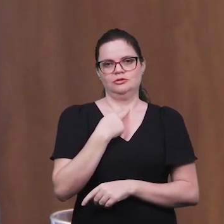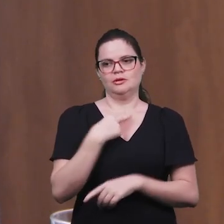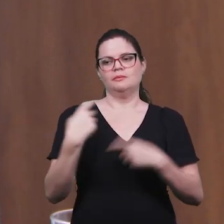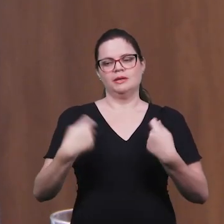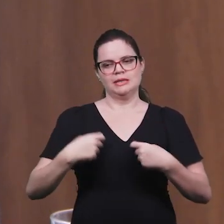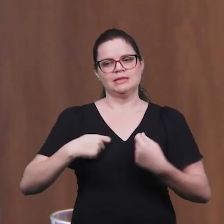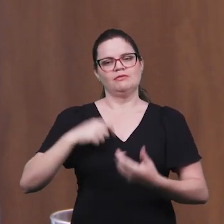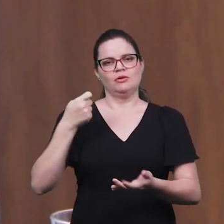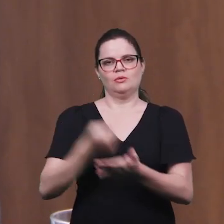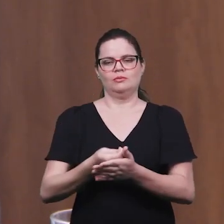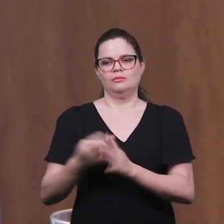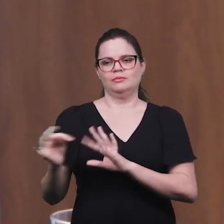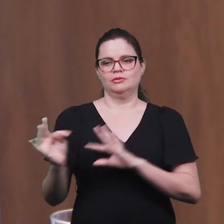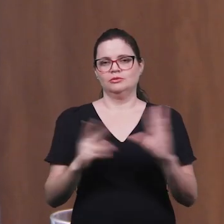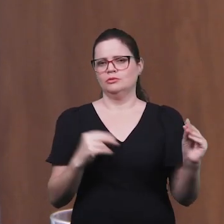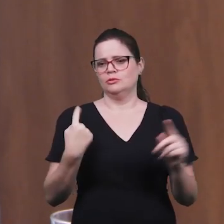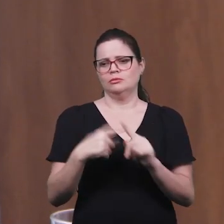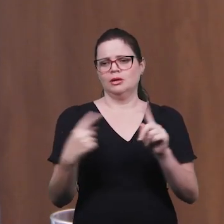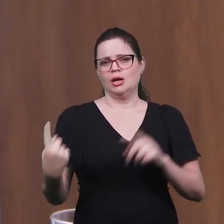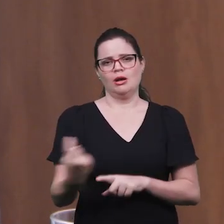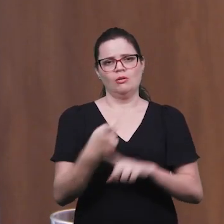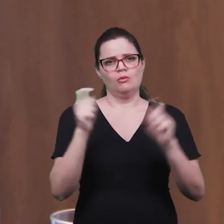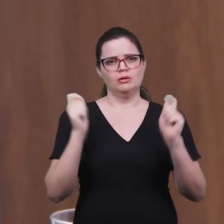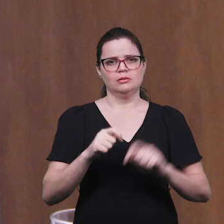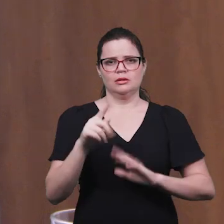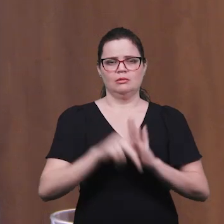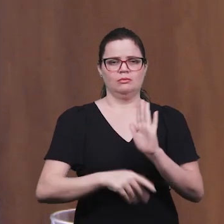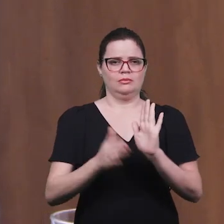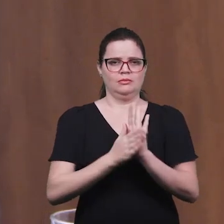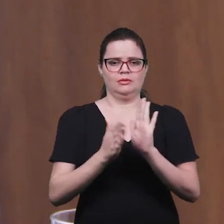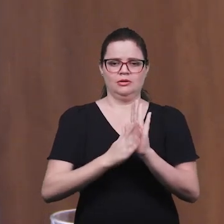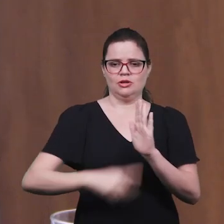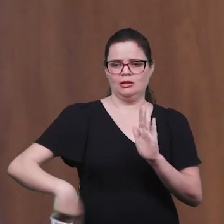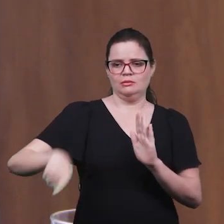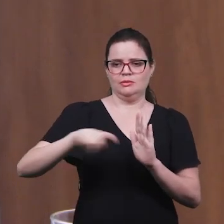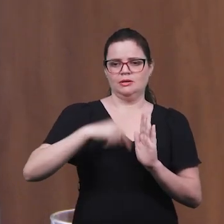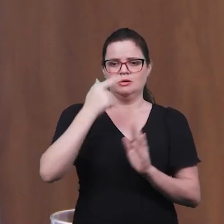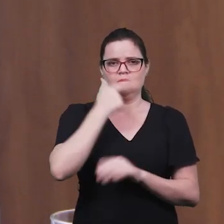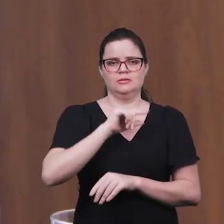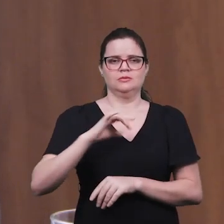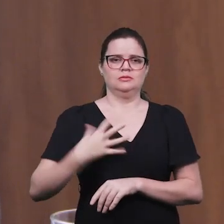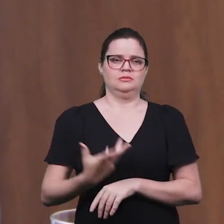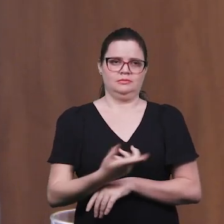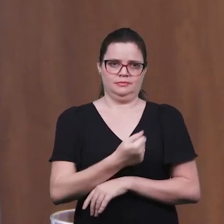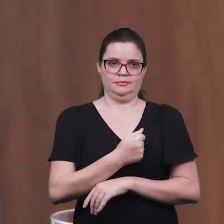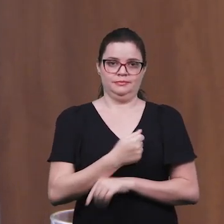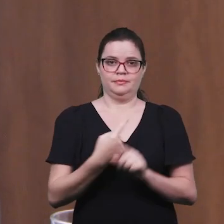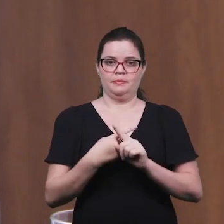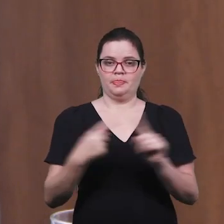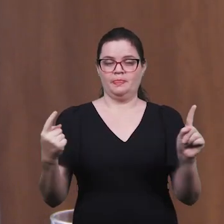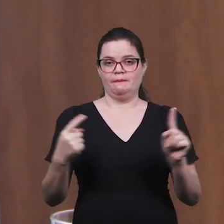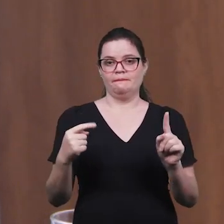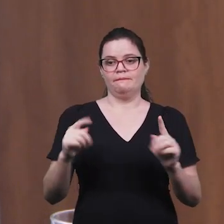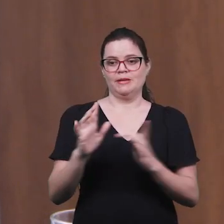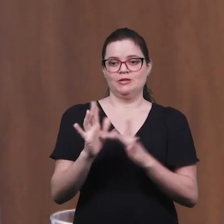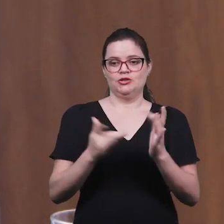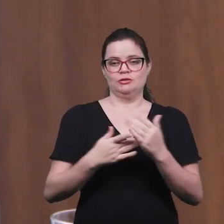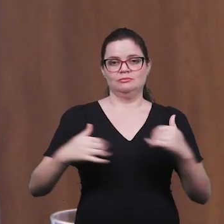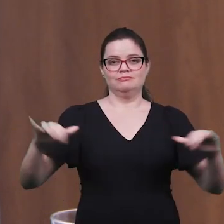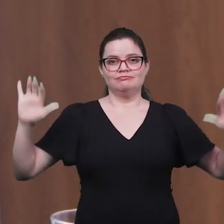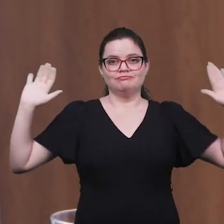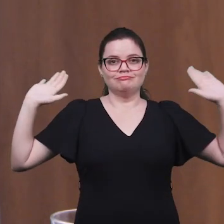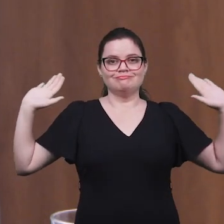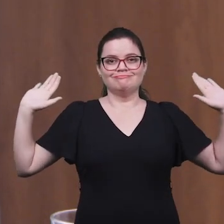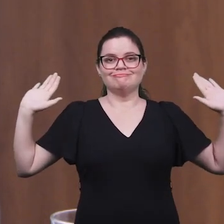retroceder, porque era o único meio de nós, homens, alcançarmos a salvação. Agora, quando Jesus estava na